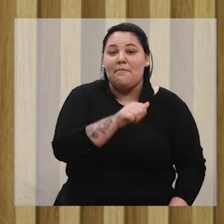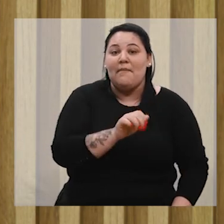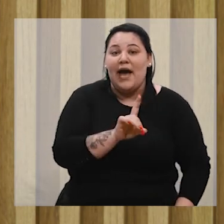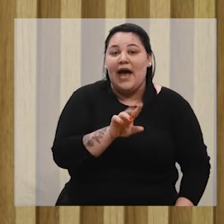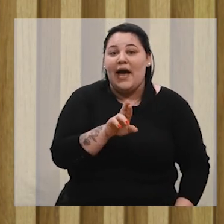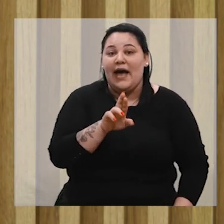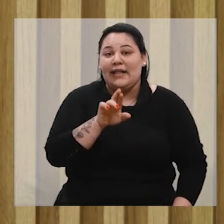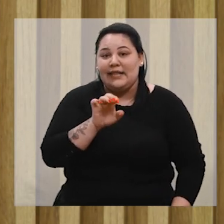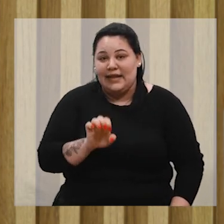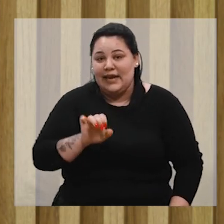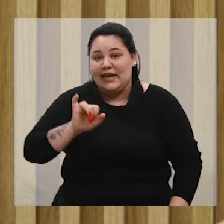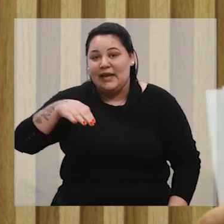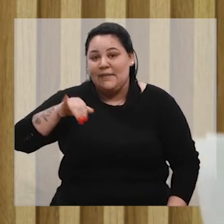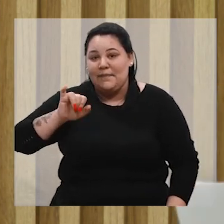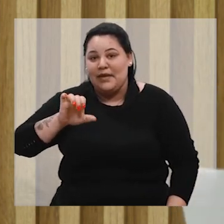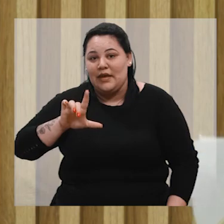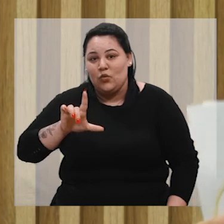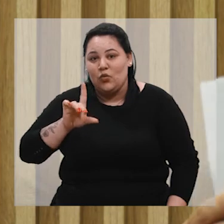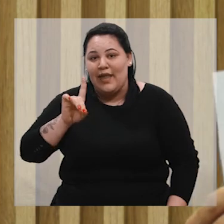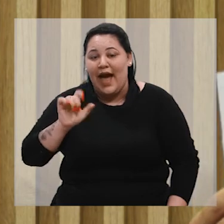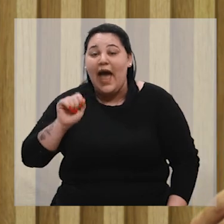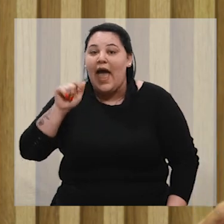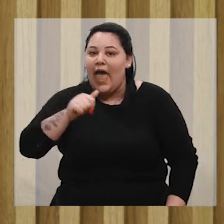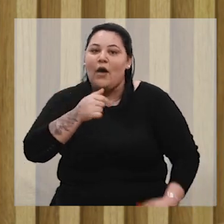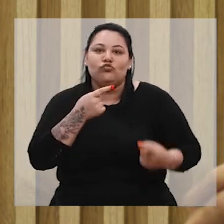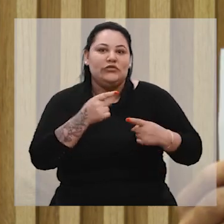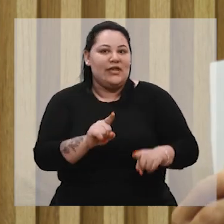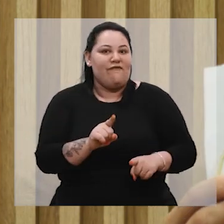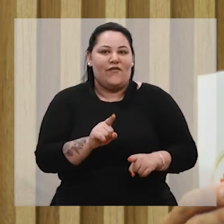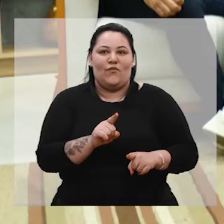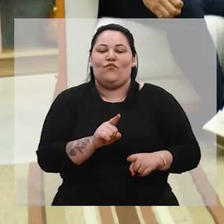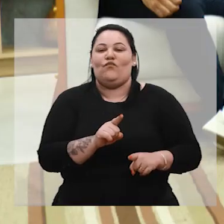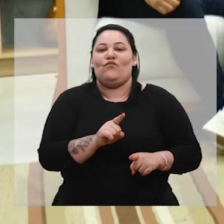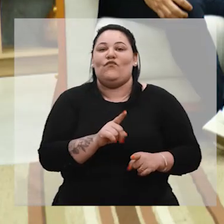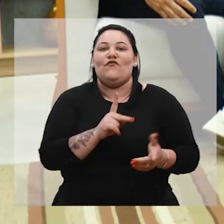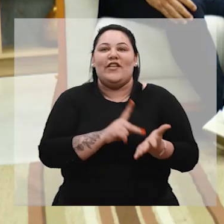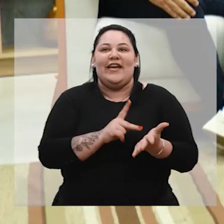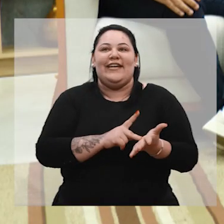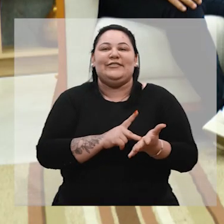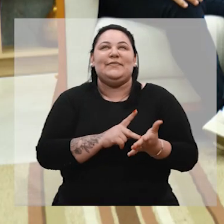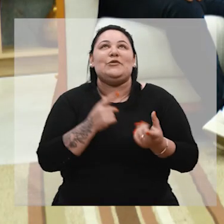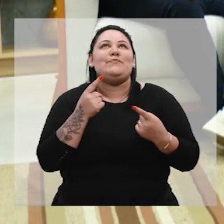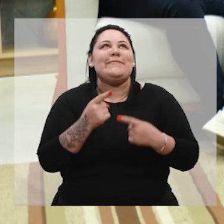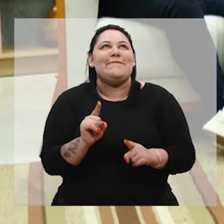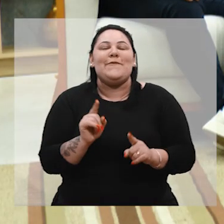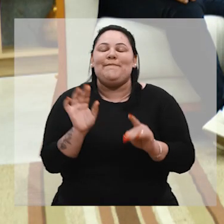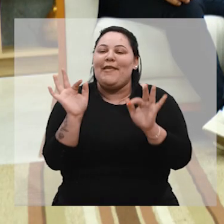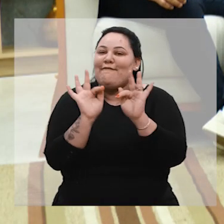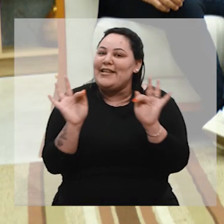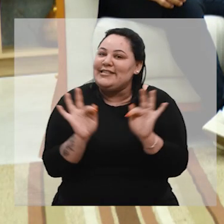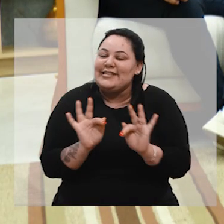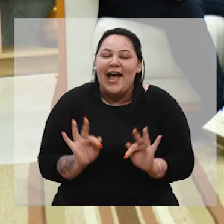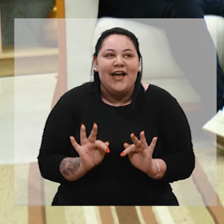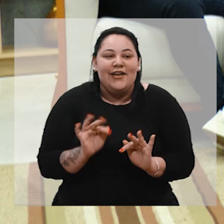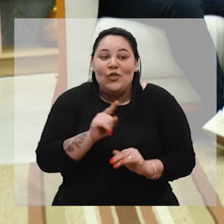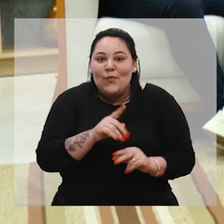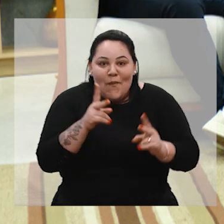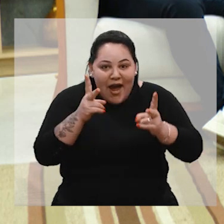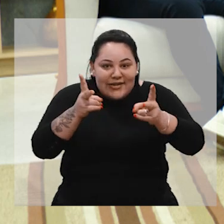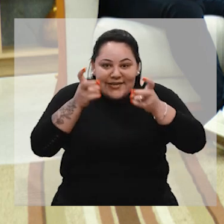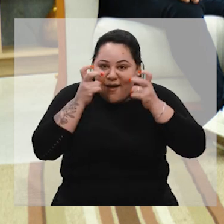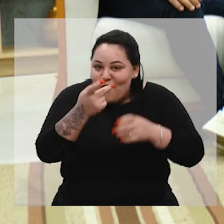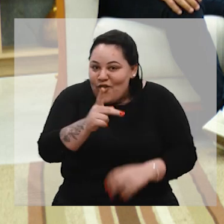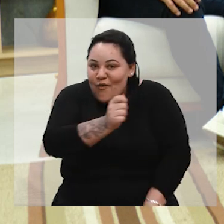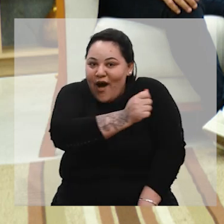Imilda. E dizem que é desafiador e assim de uma felicidade quando